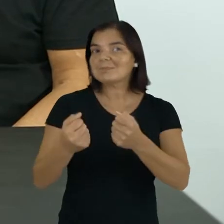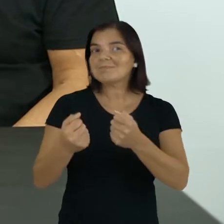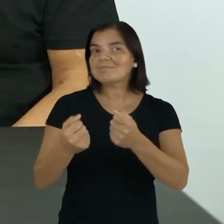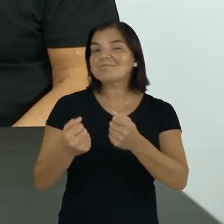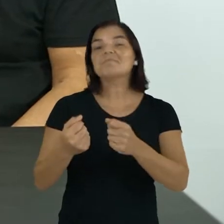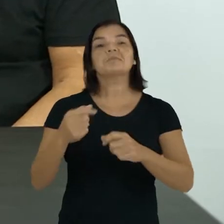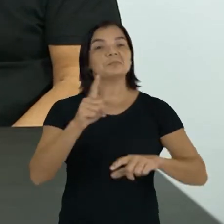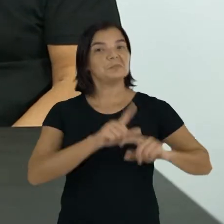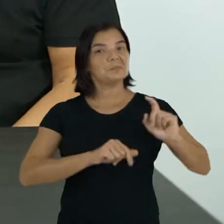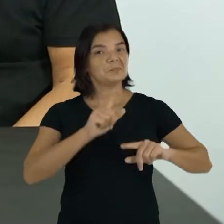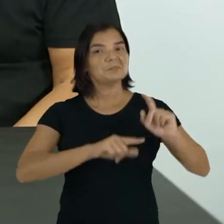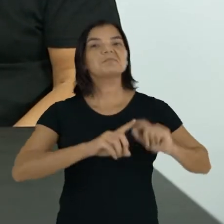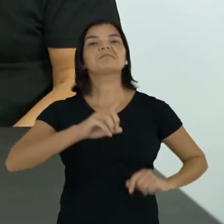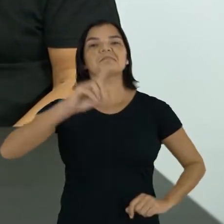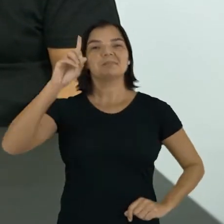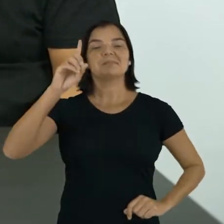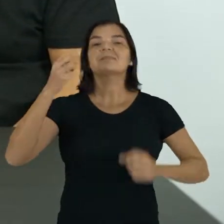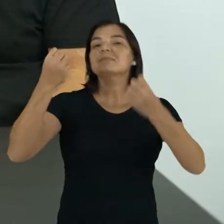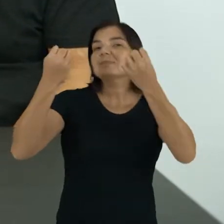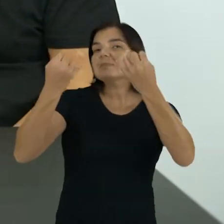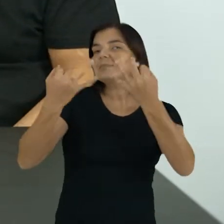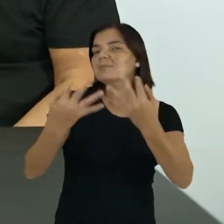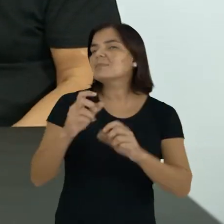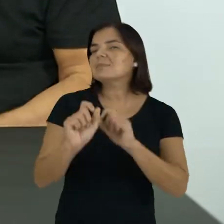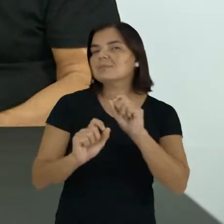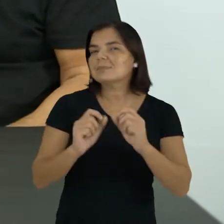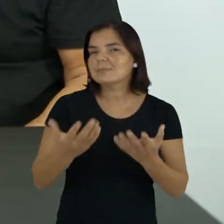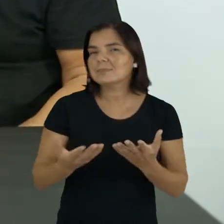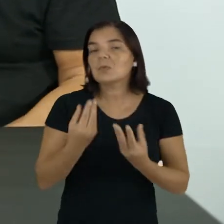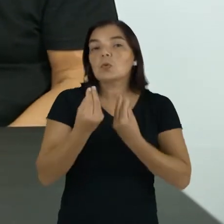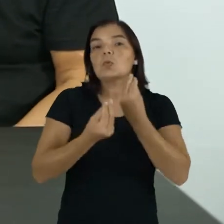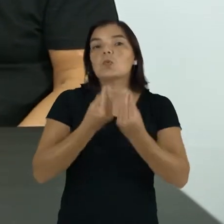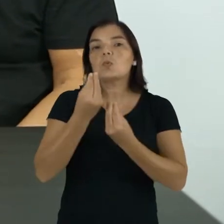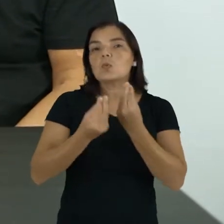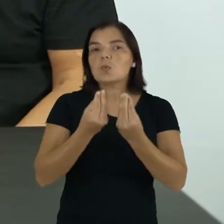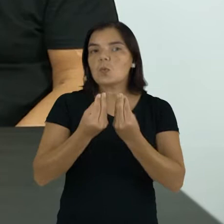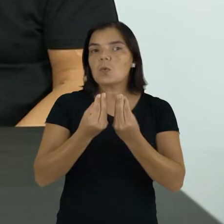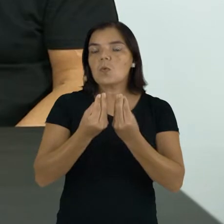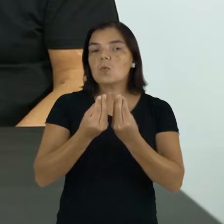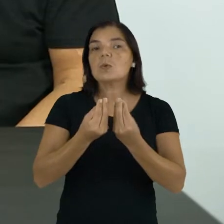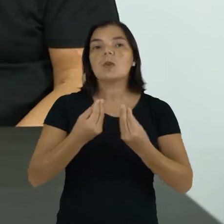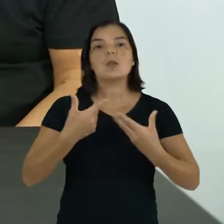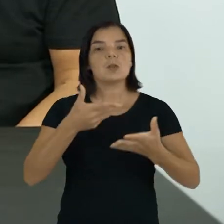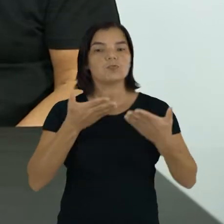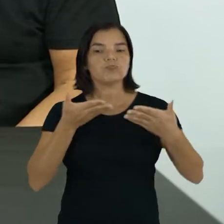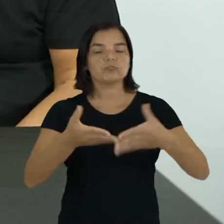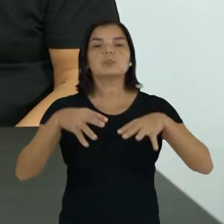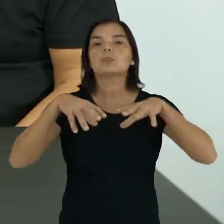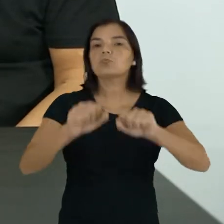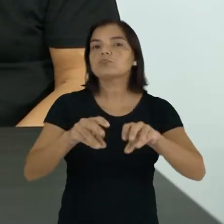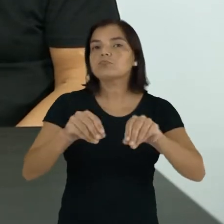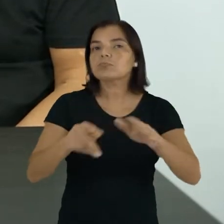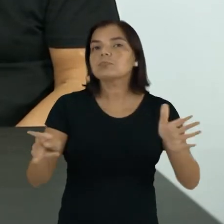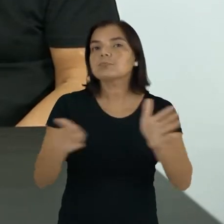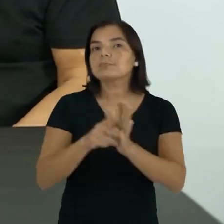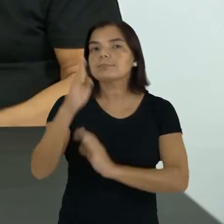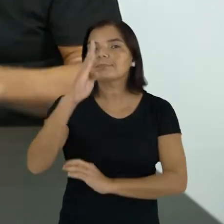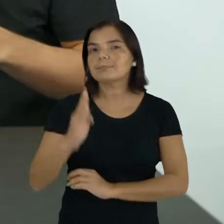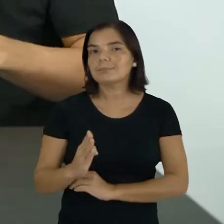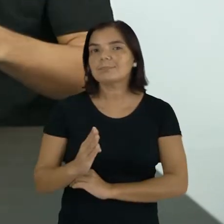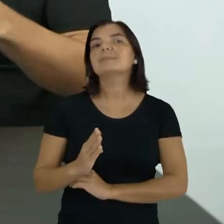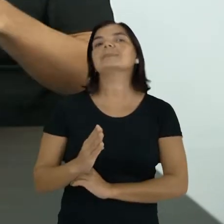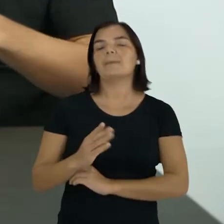querido estado do Acre. Nós vamos falar um pouquinho sobre como o Acre se tornou um território brasileiro. E aí